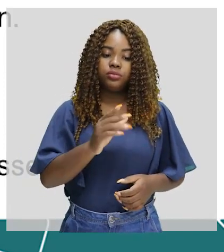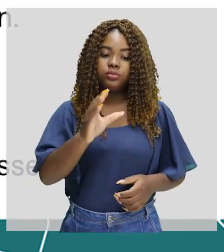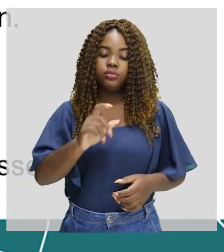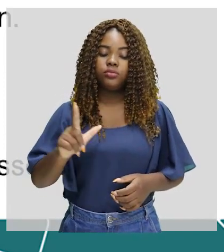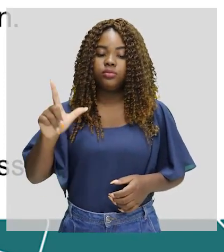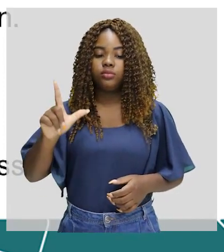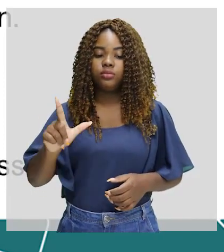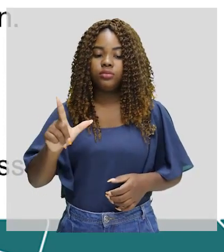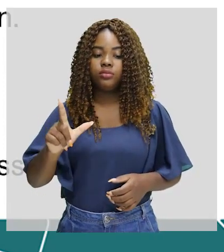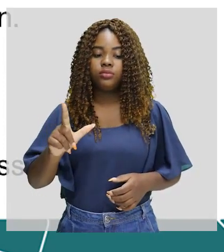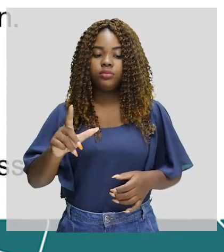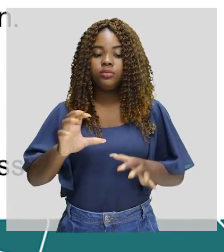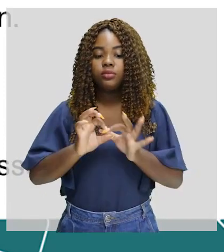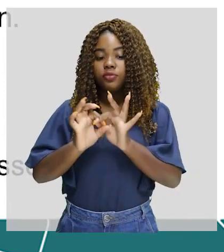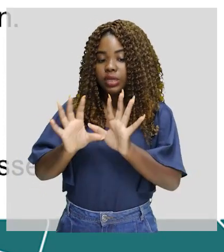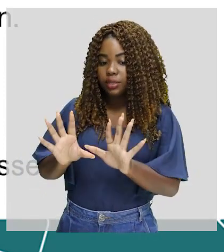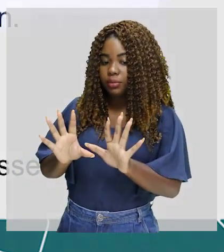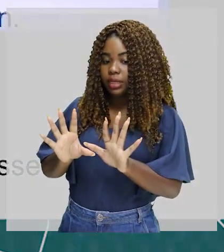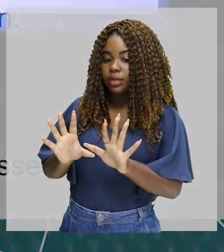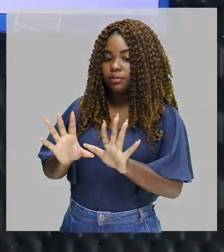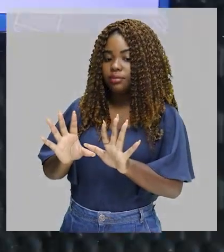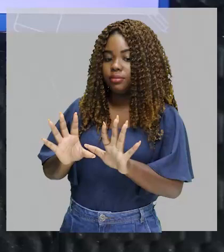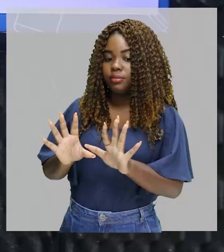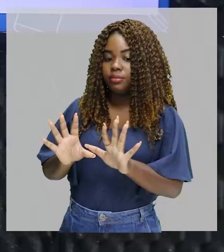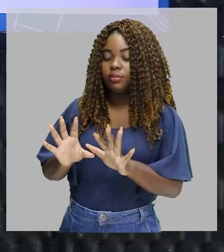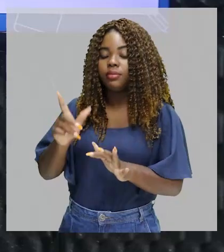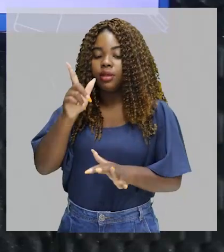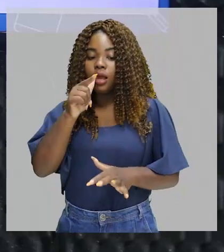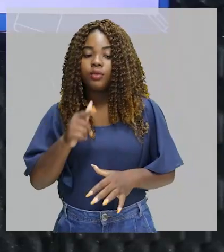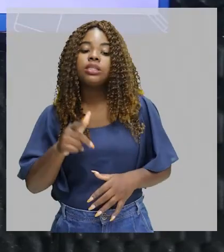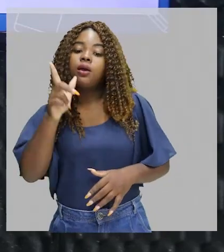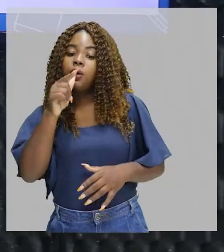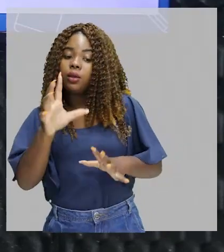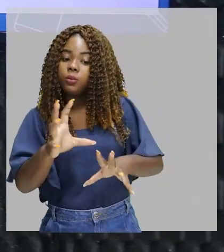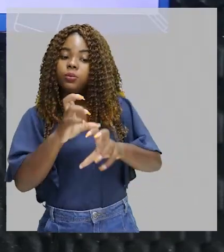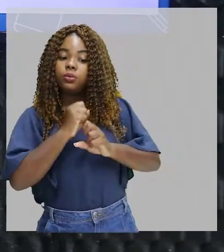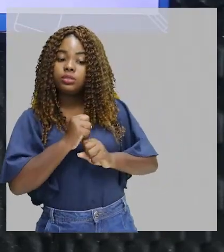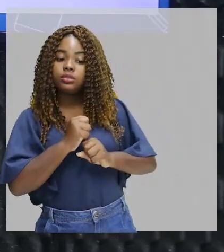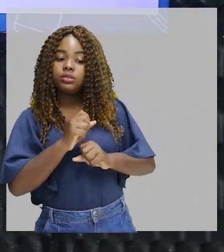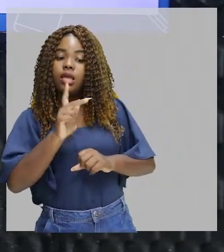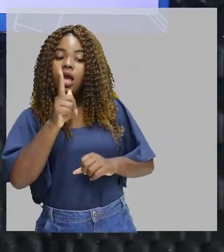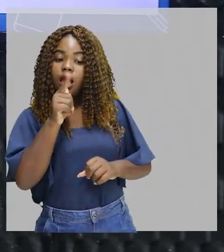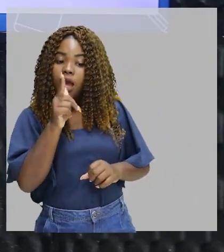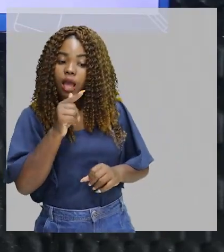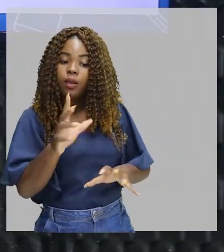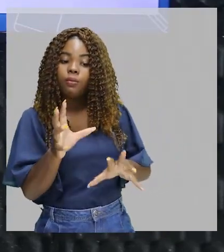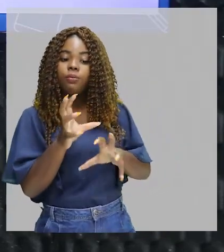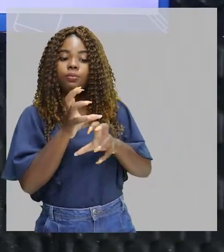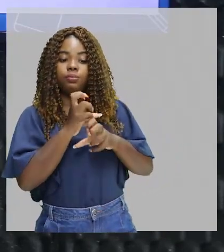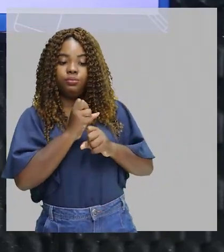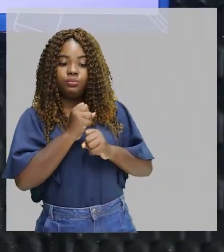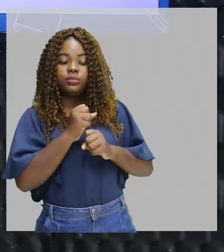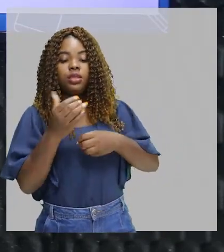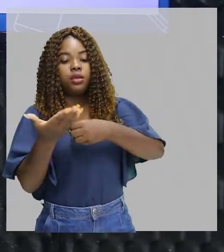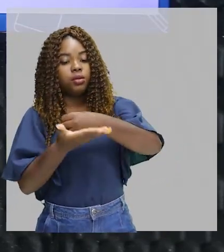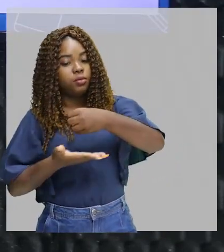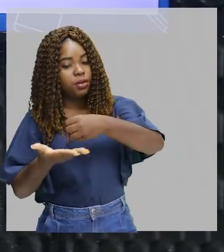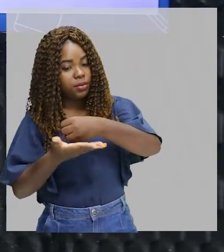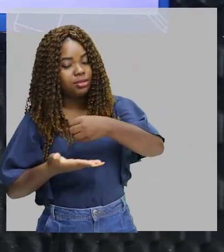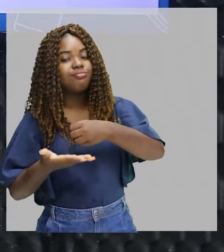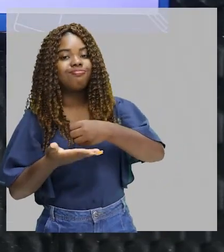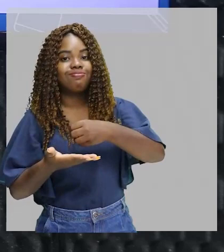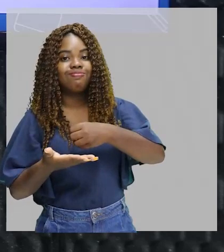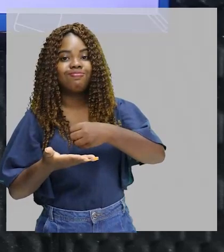a água. A água está recebendo esse próton. Então, a água vai funcionar como uma base de Bronsted e